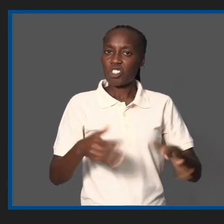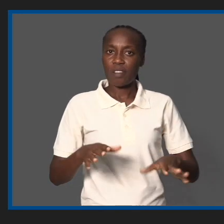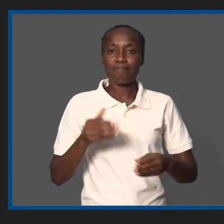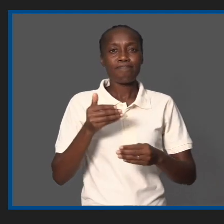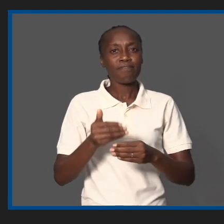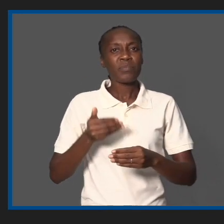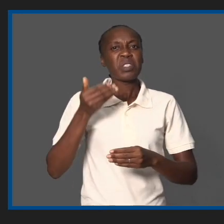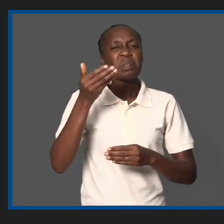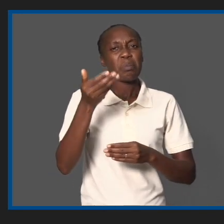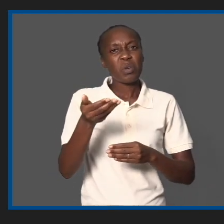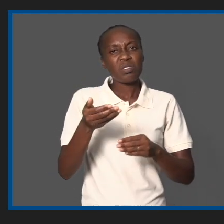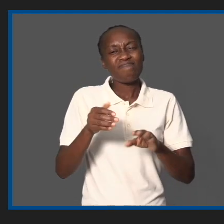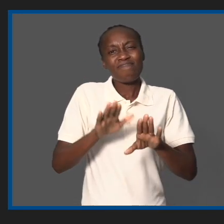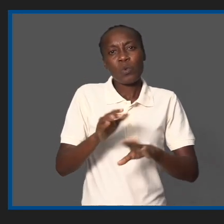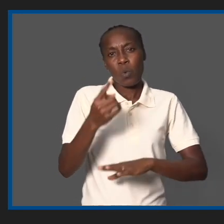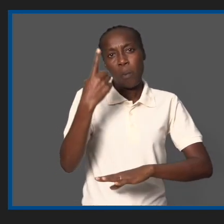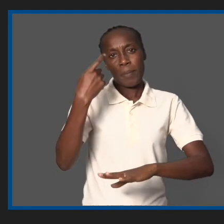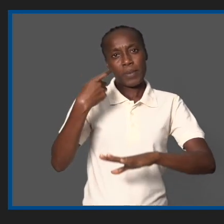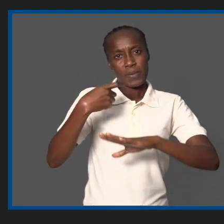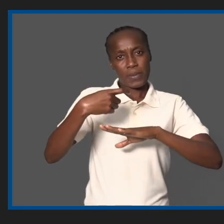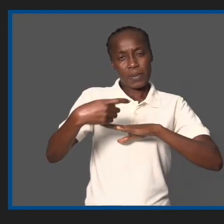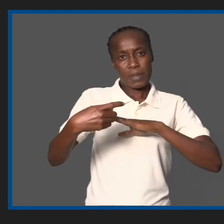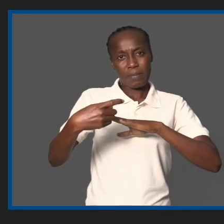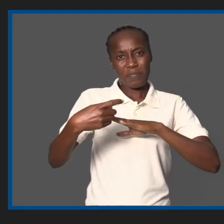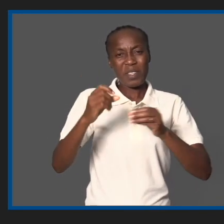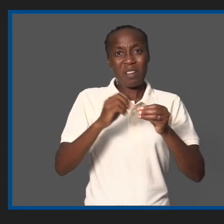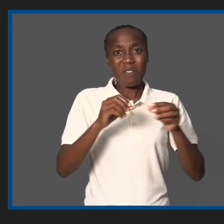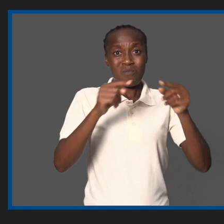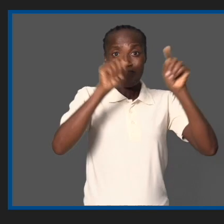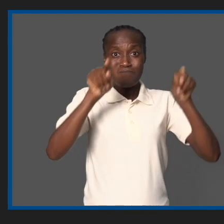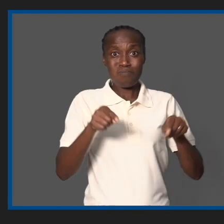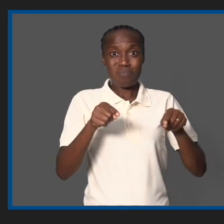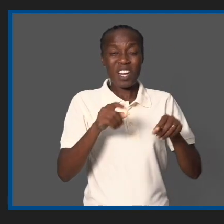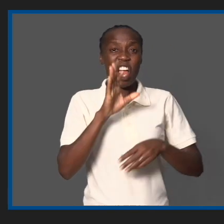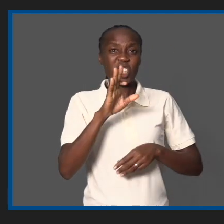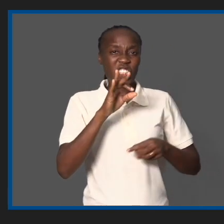Então, fiquei só uma semana com a Algalha.